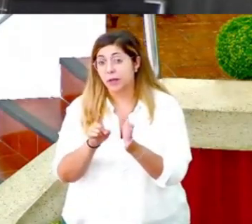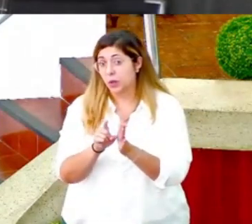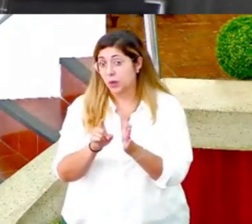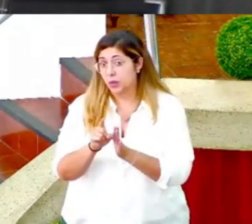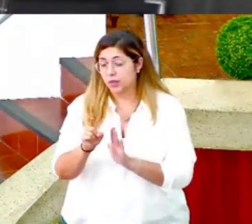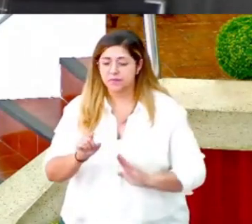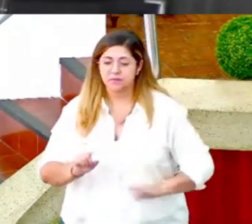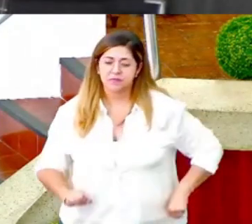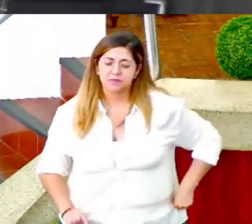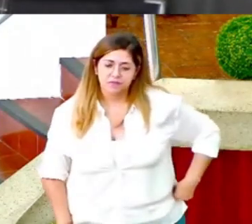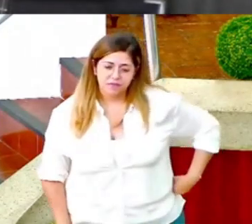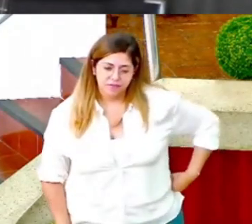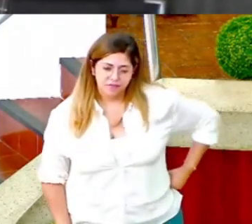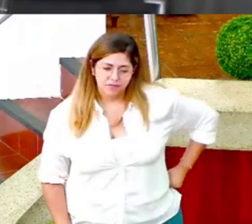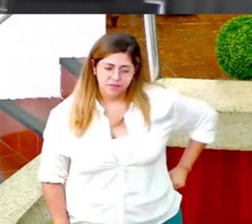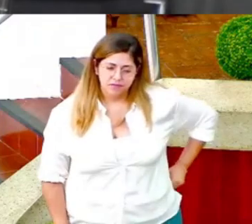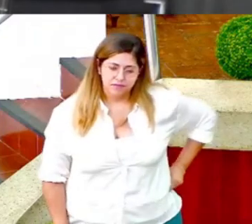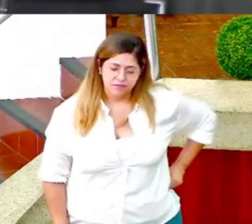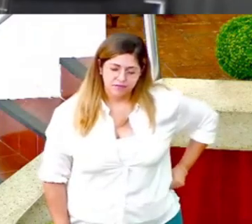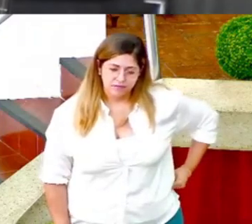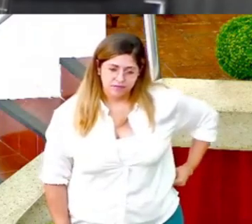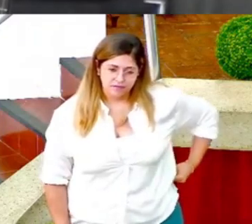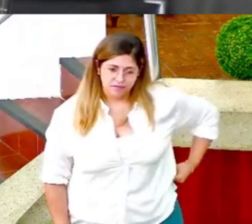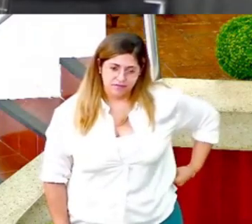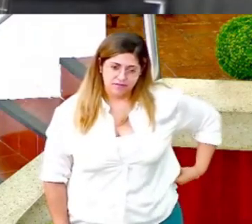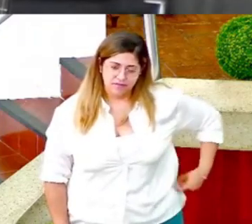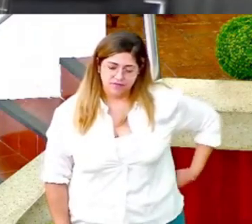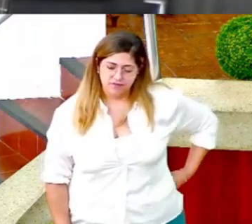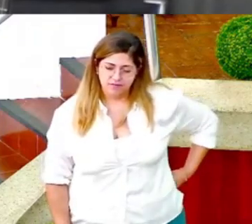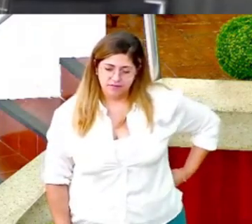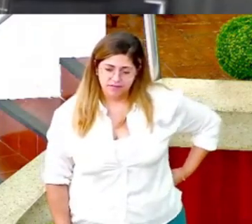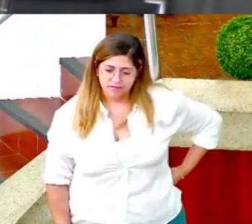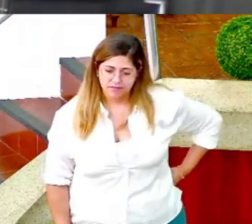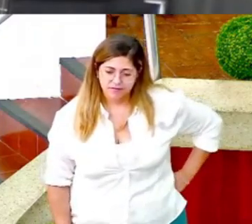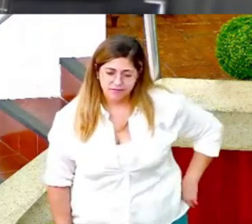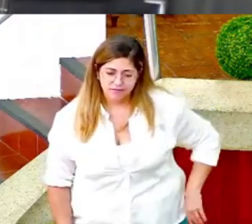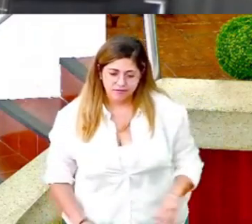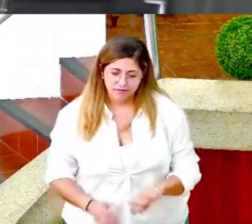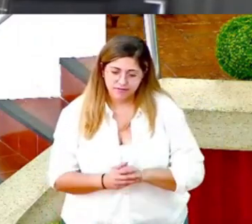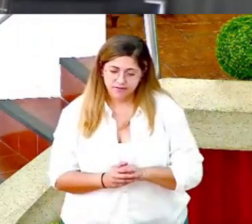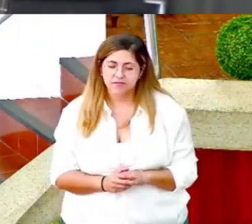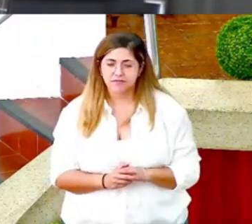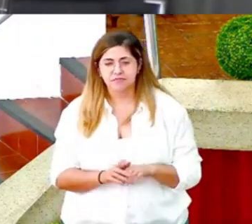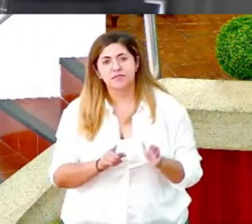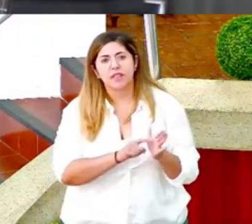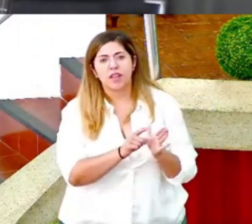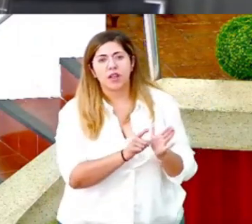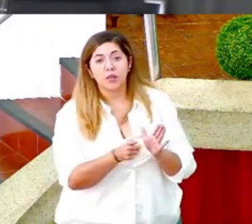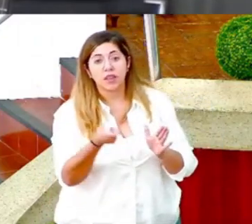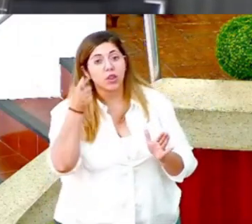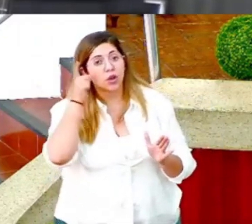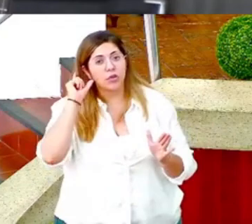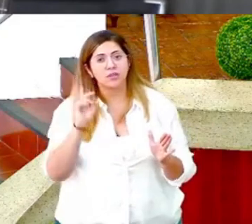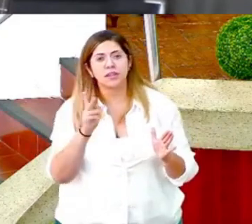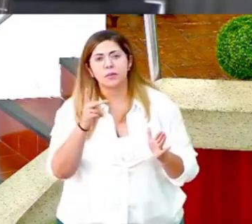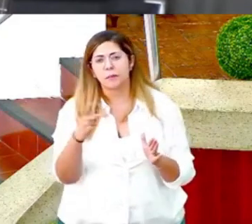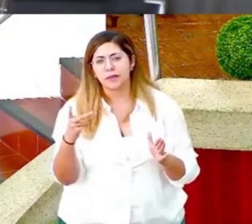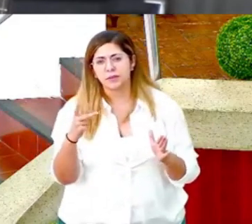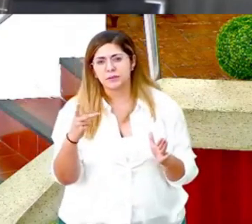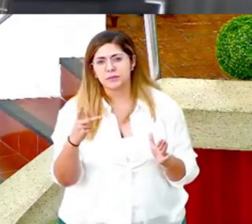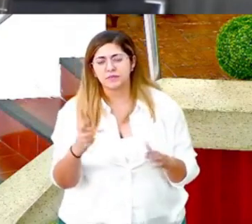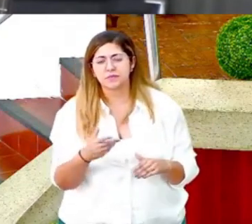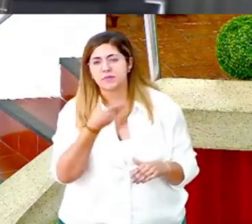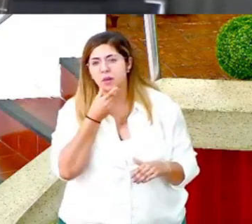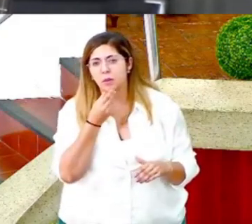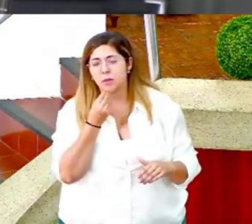nós analisamos os documentos e o sermão do Pedro, eu disse a ele, o Pedro vai se lembrar, que pastor você